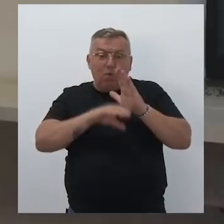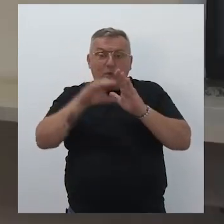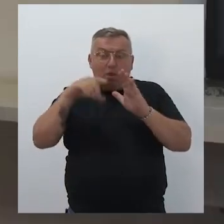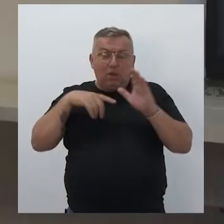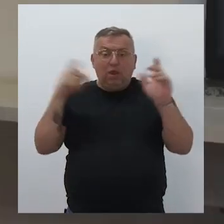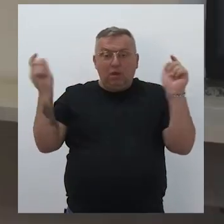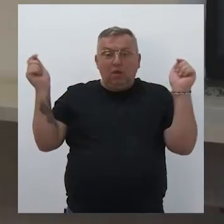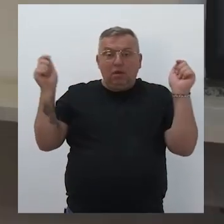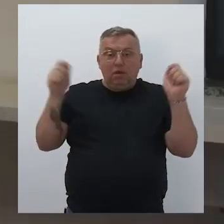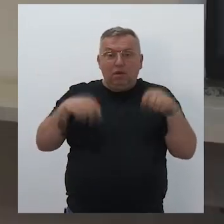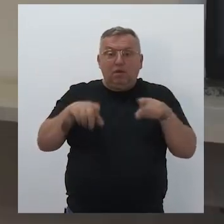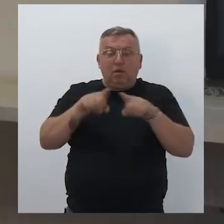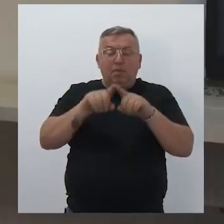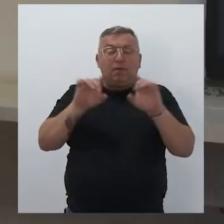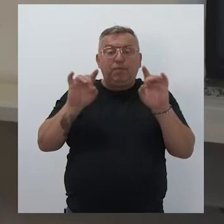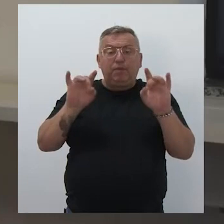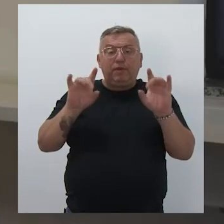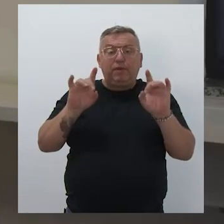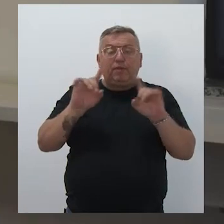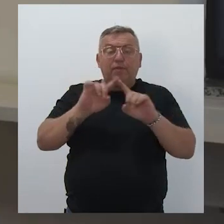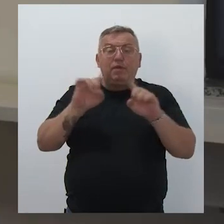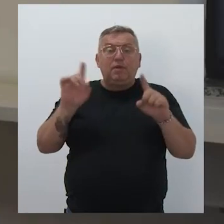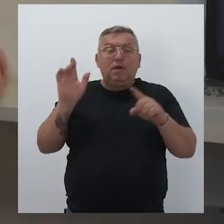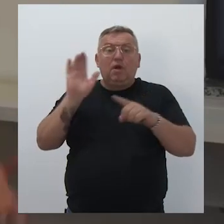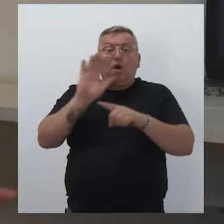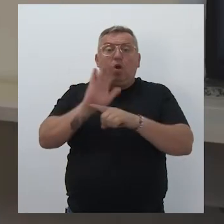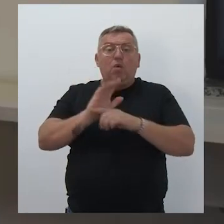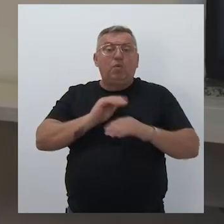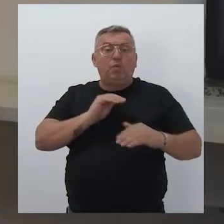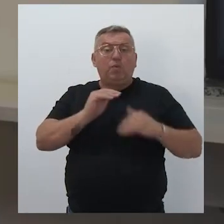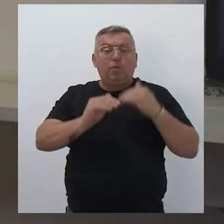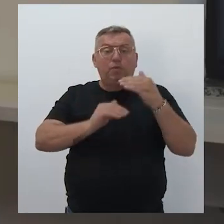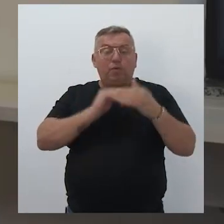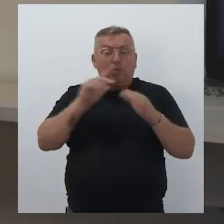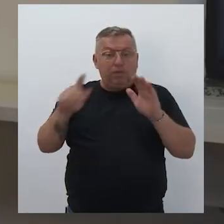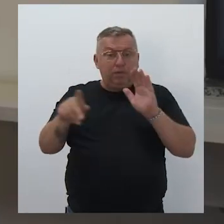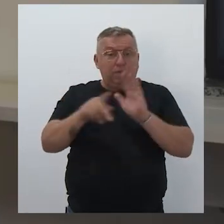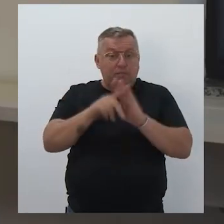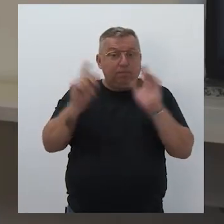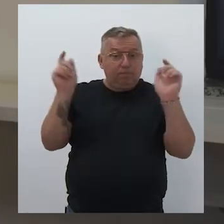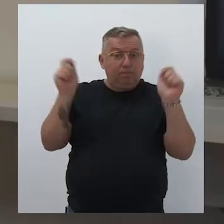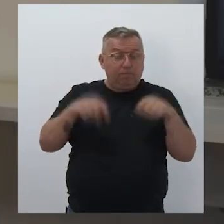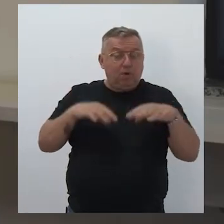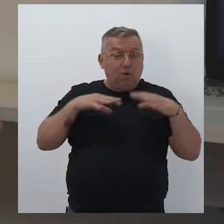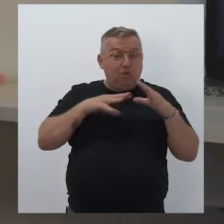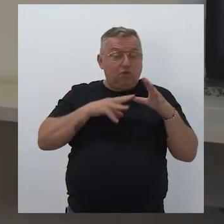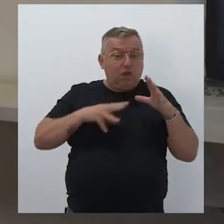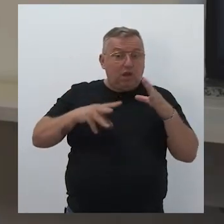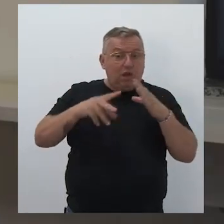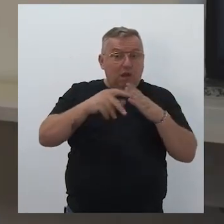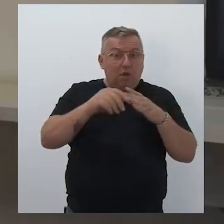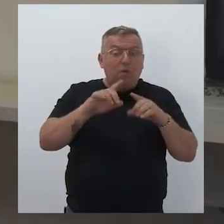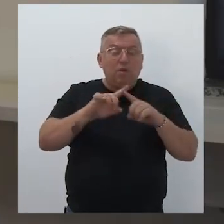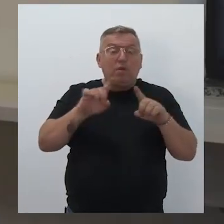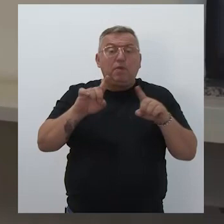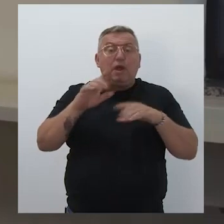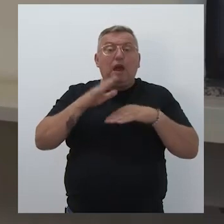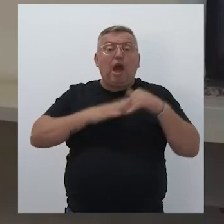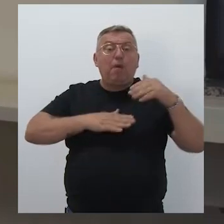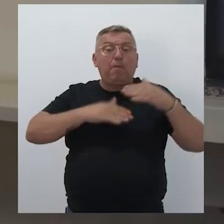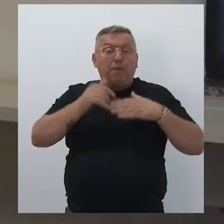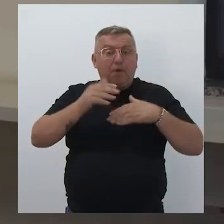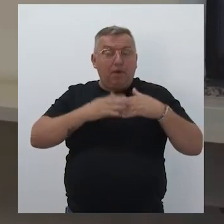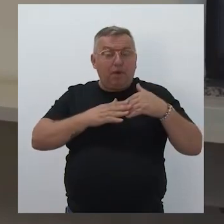competências específicas que contribuem para o desenvolvimento dessas competências gerais. E são as